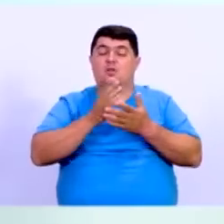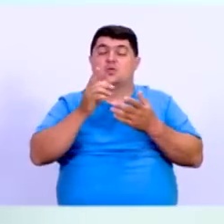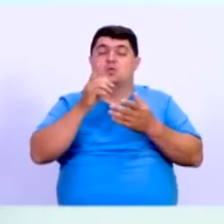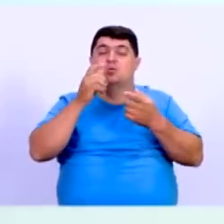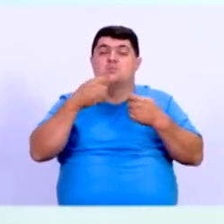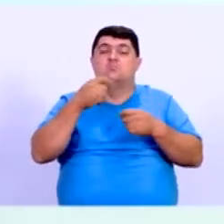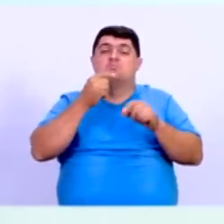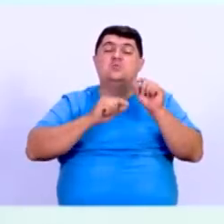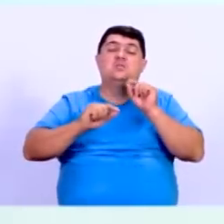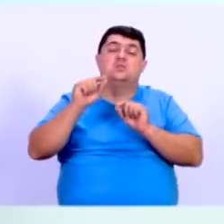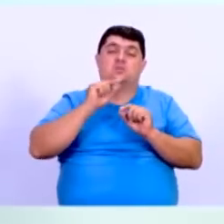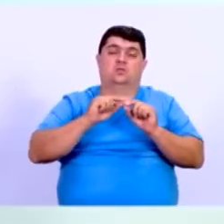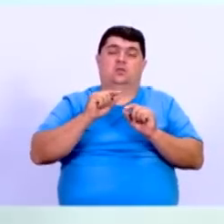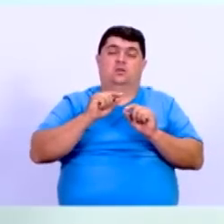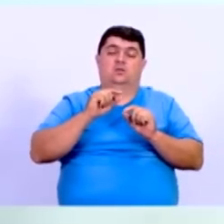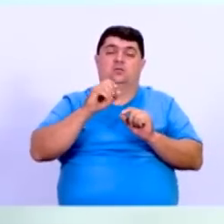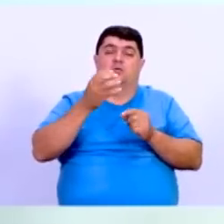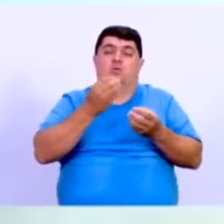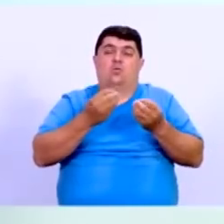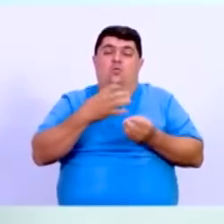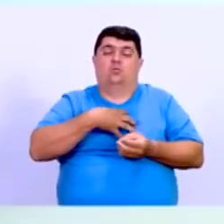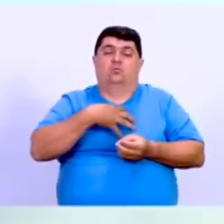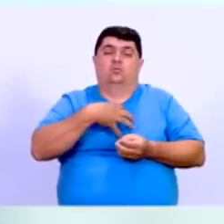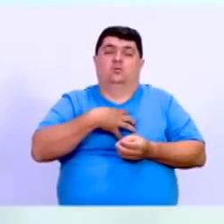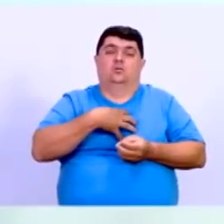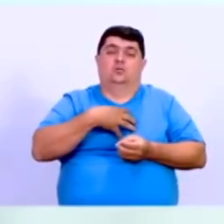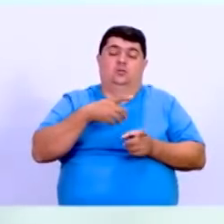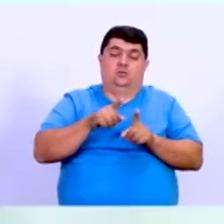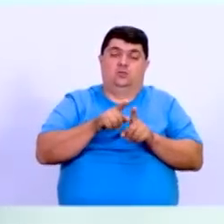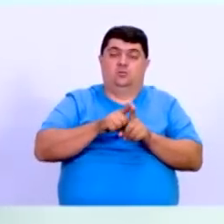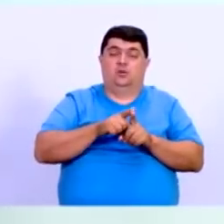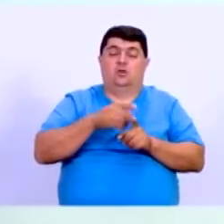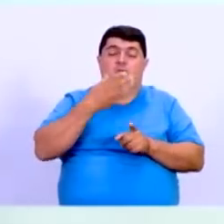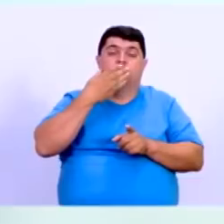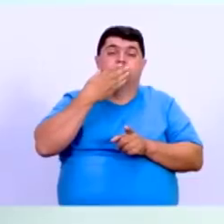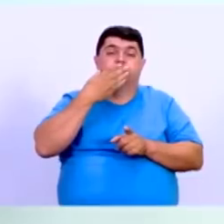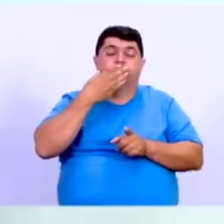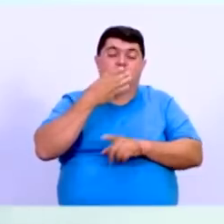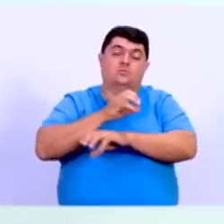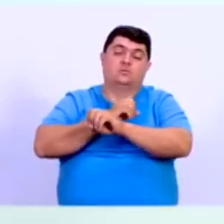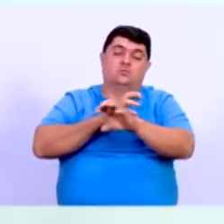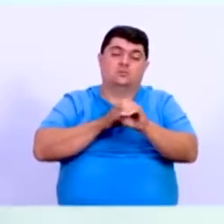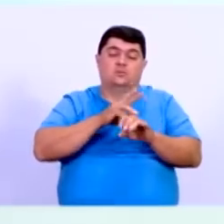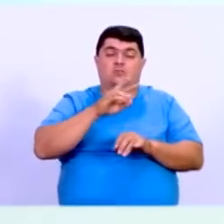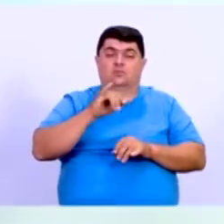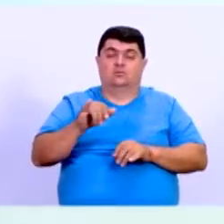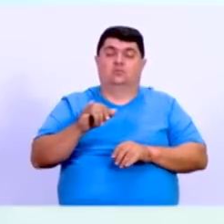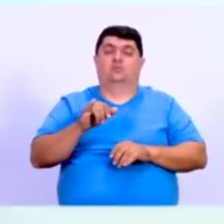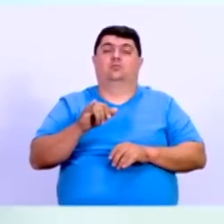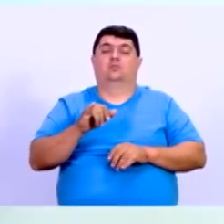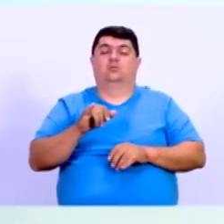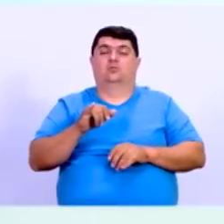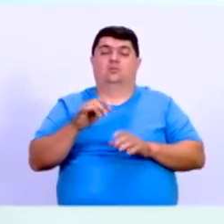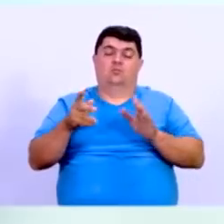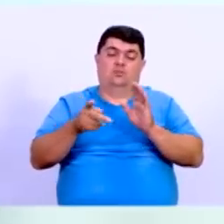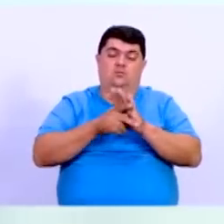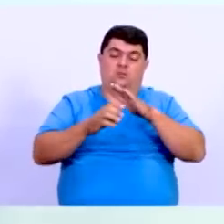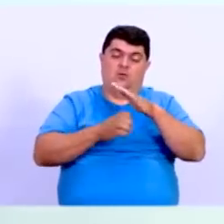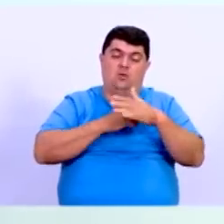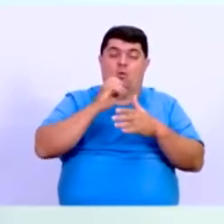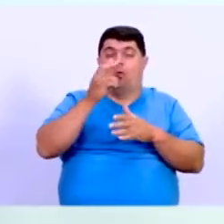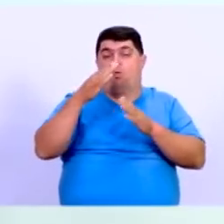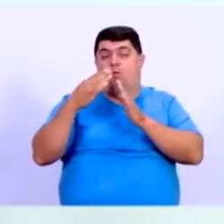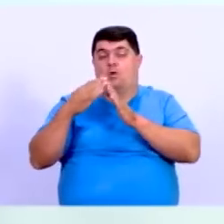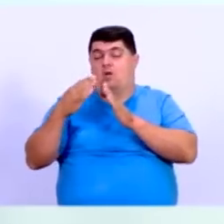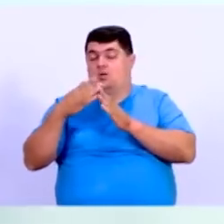necessidade, da situação que você se encontra atualmente e do tipo de serviço que você vai disponibilizar naquele ambiente corporativo ou na tua